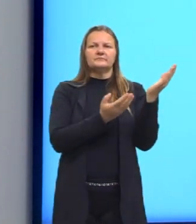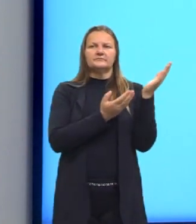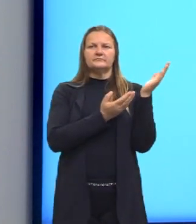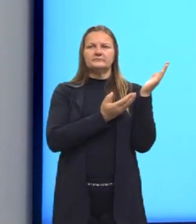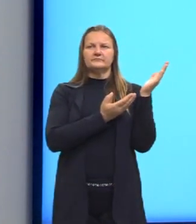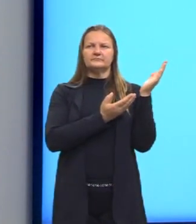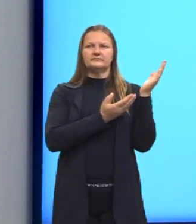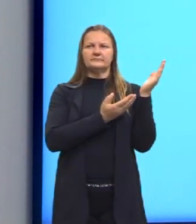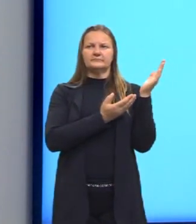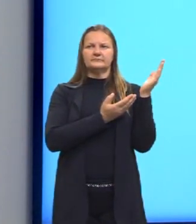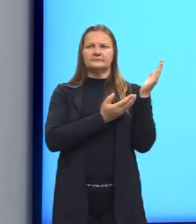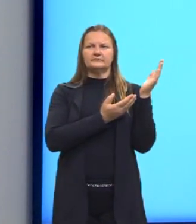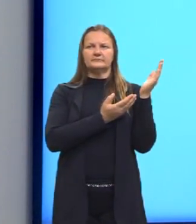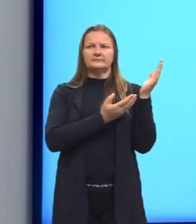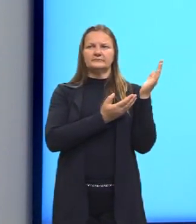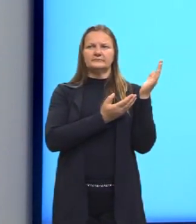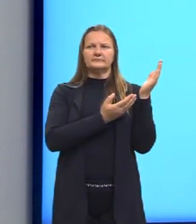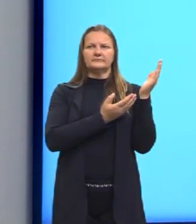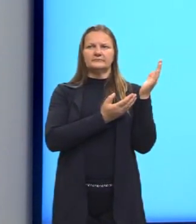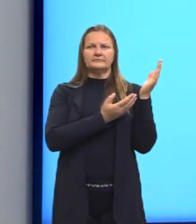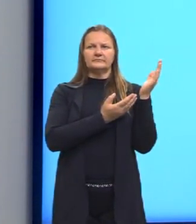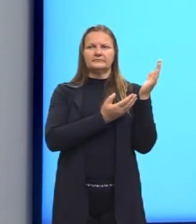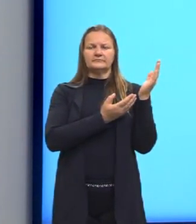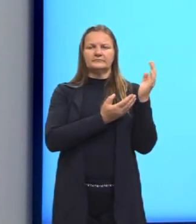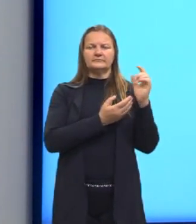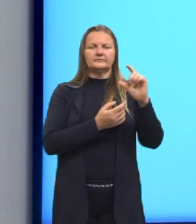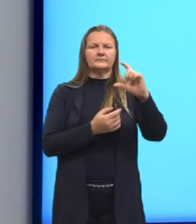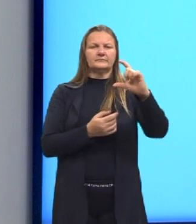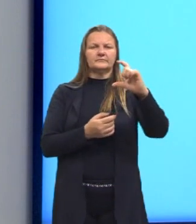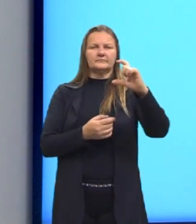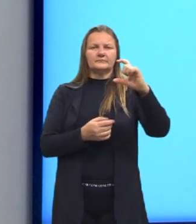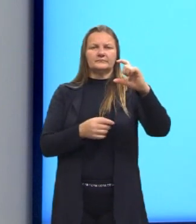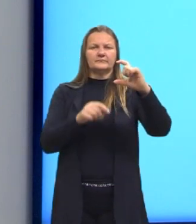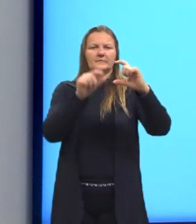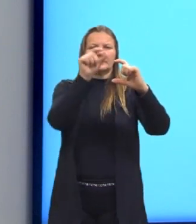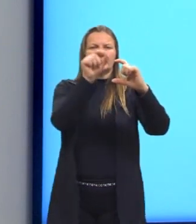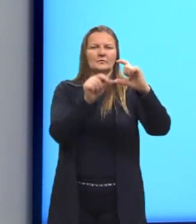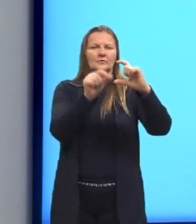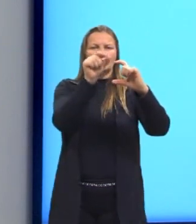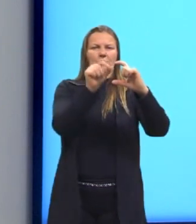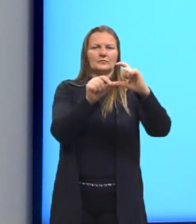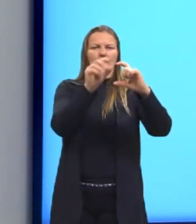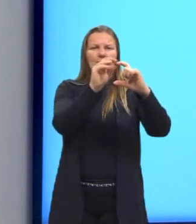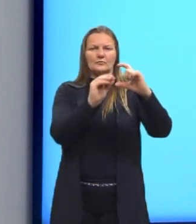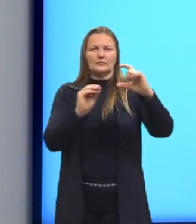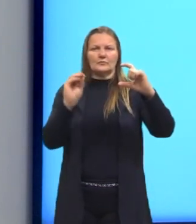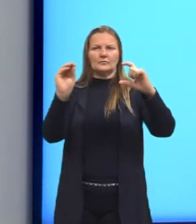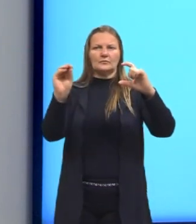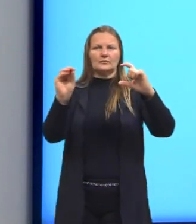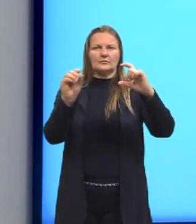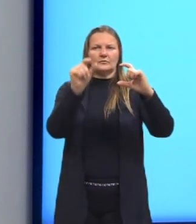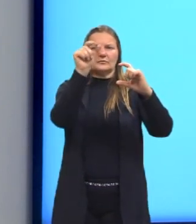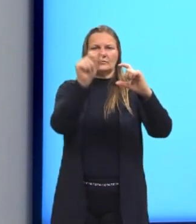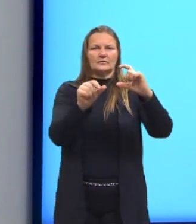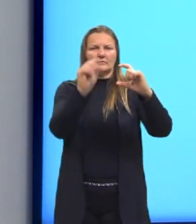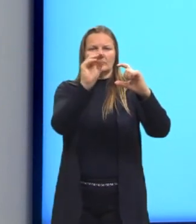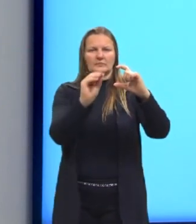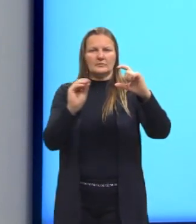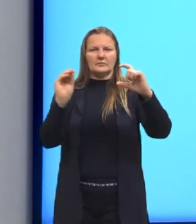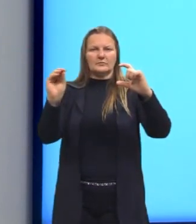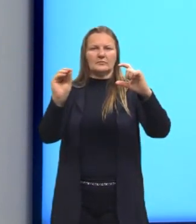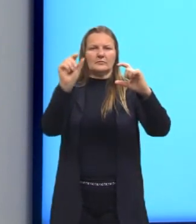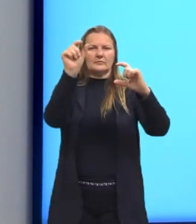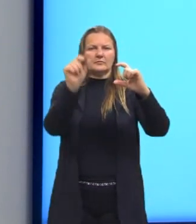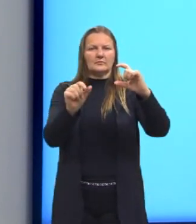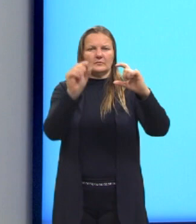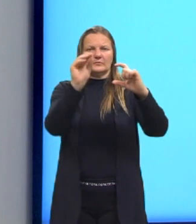primeira coluna e repetir lá no final da matriz. E vou pegar a segunda coluna e repetir também lá no final da matriz.